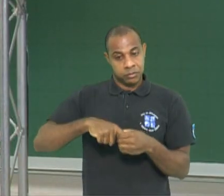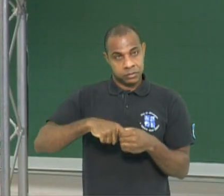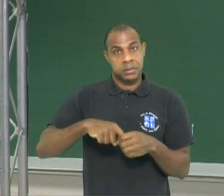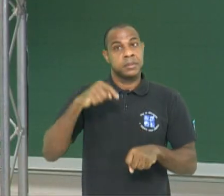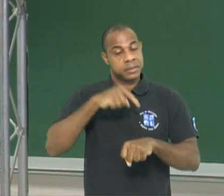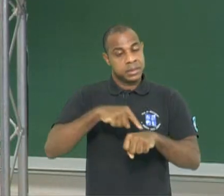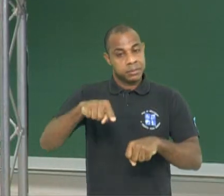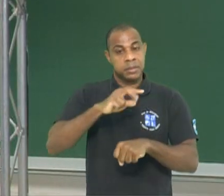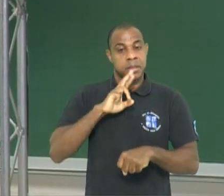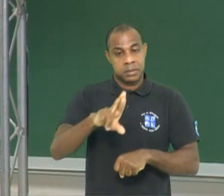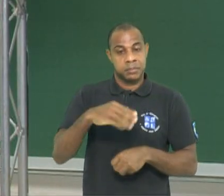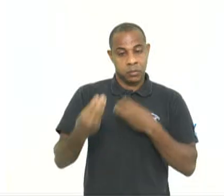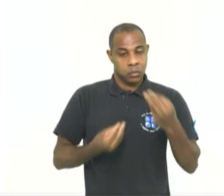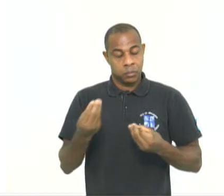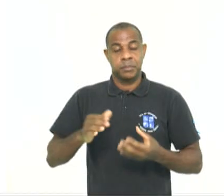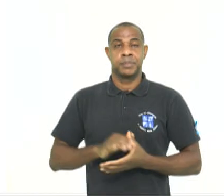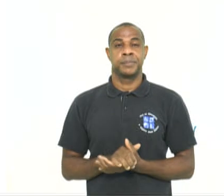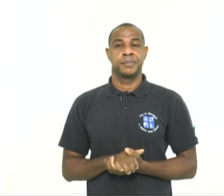vocês tentarem resolver essa.